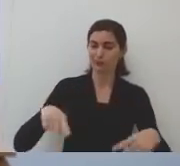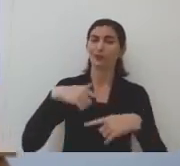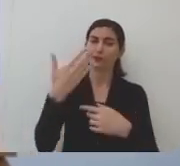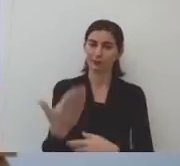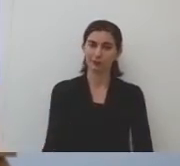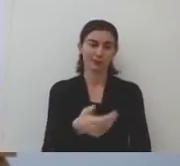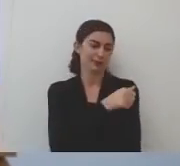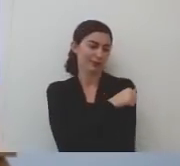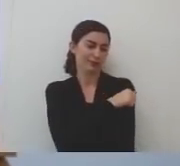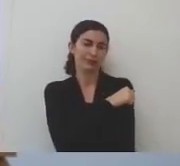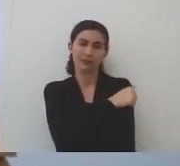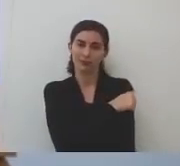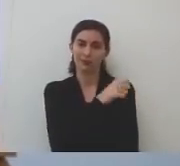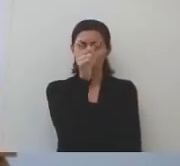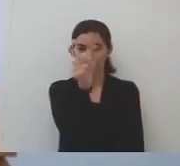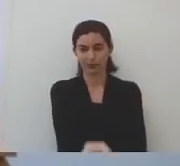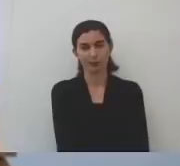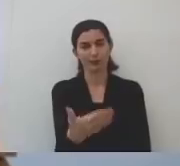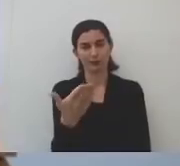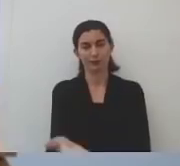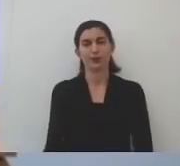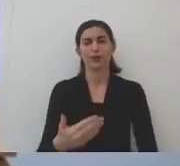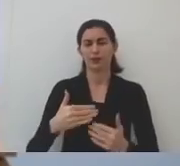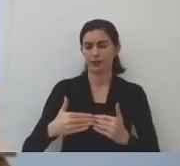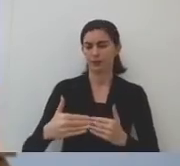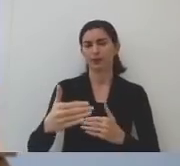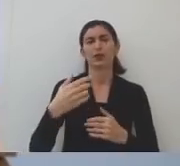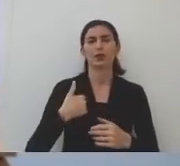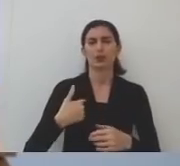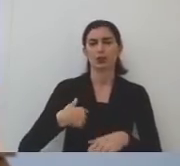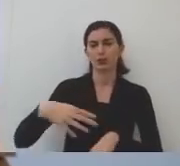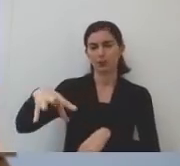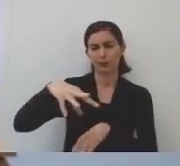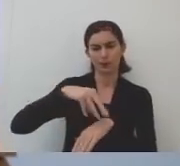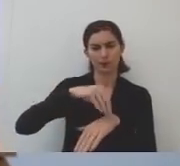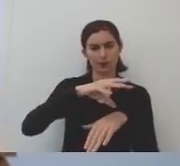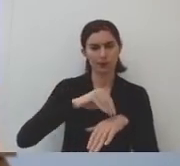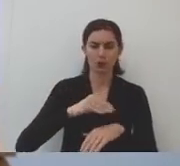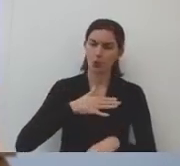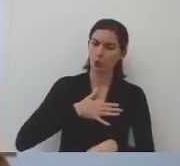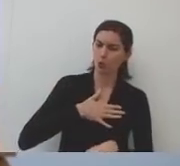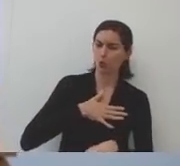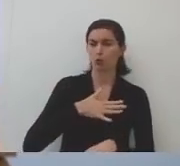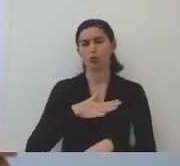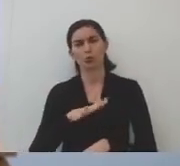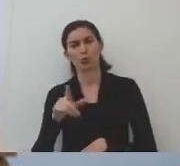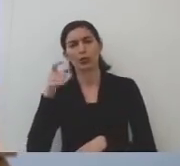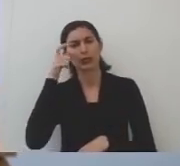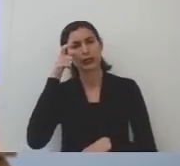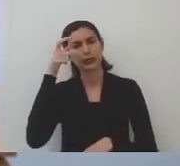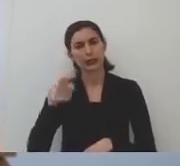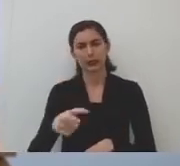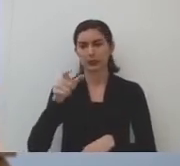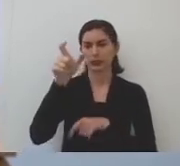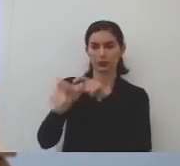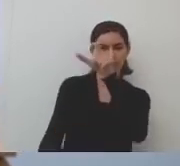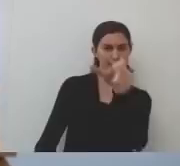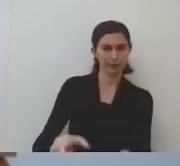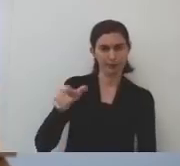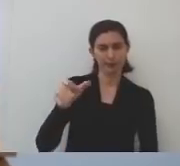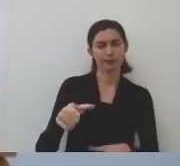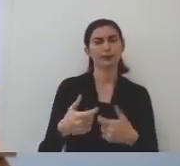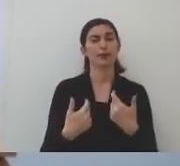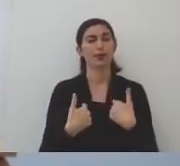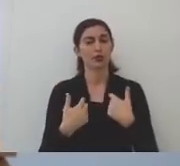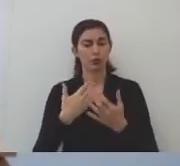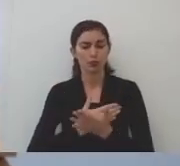ser o estudante, né? Então, observe, a partir do momento em que a gente traz os gostos, os interesses desse público-alvo,